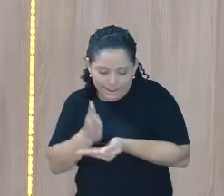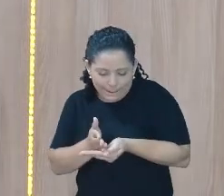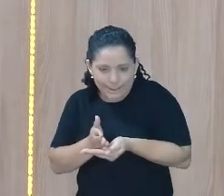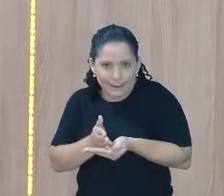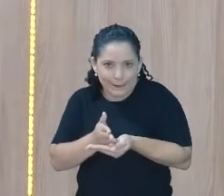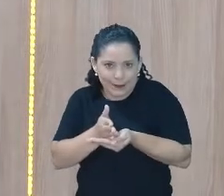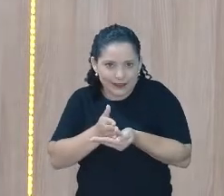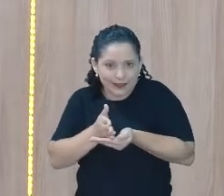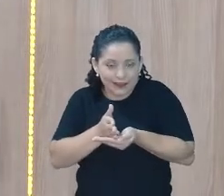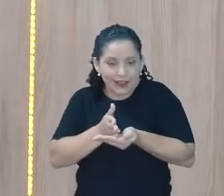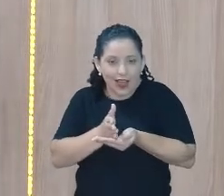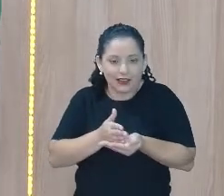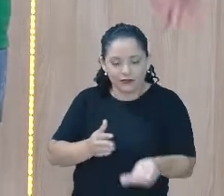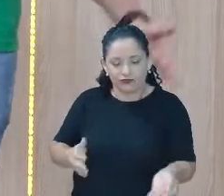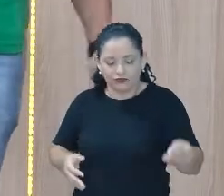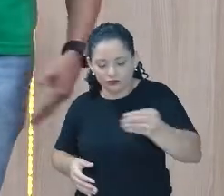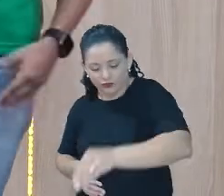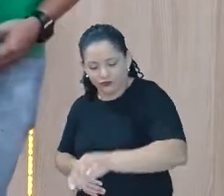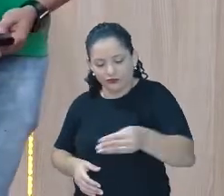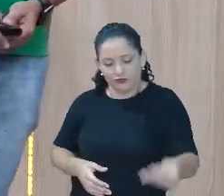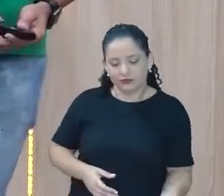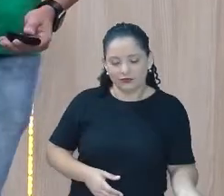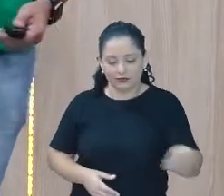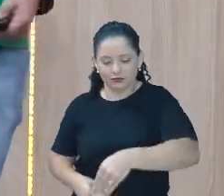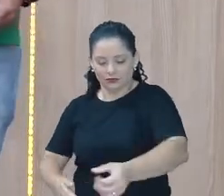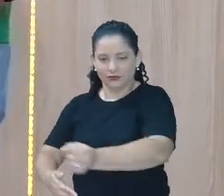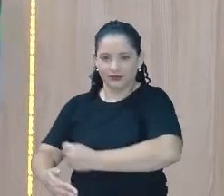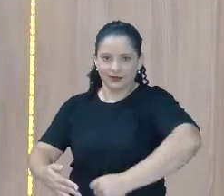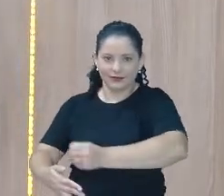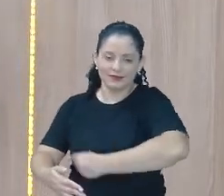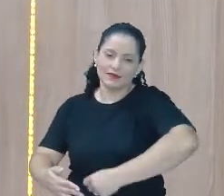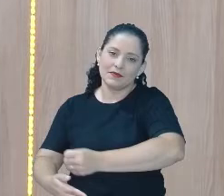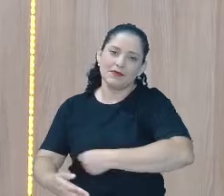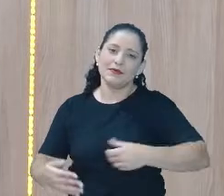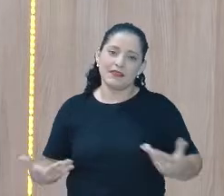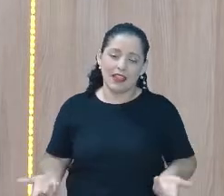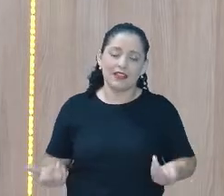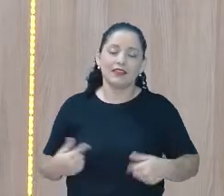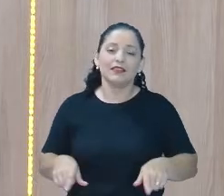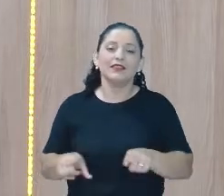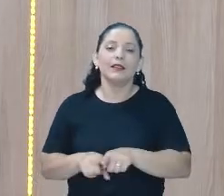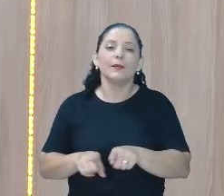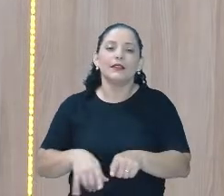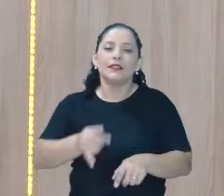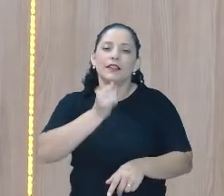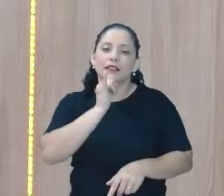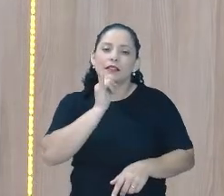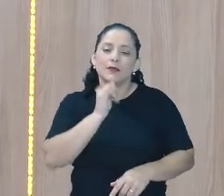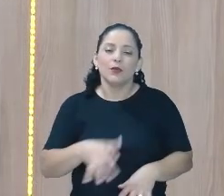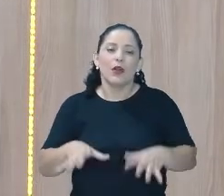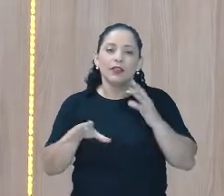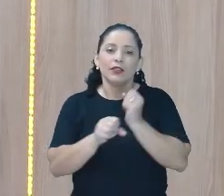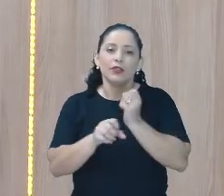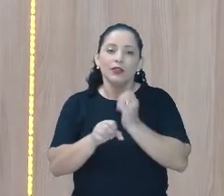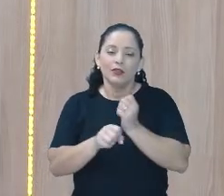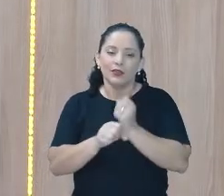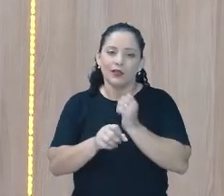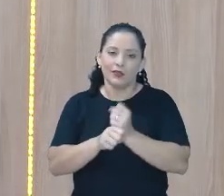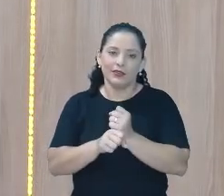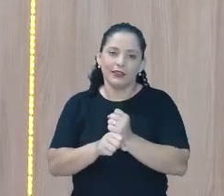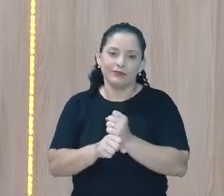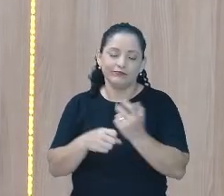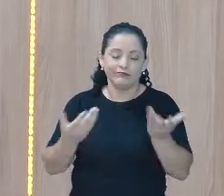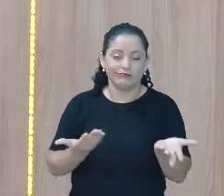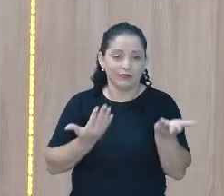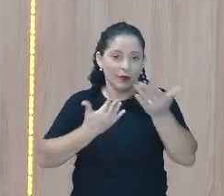Tá? Mas, no nosso dia a dia aí, quando a gente fala das notas que vocês vão receber na escola, quando a gente fala de